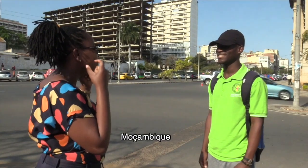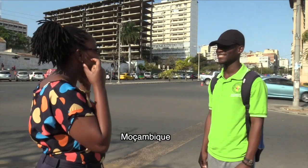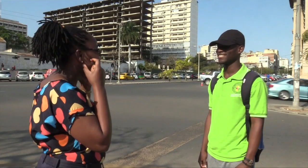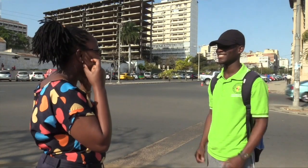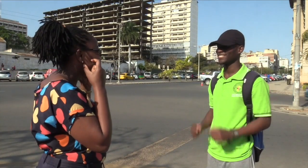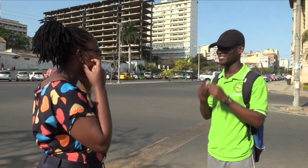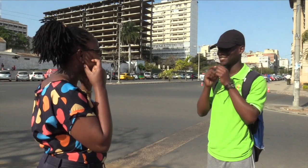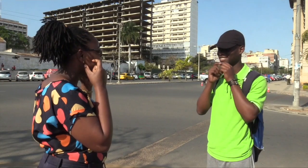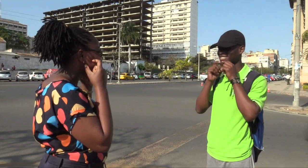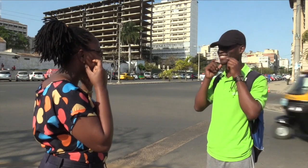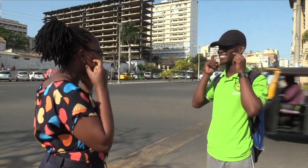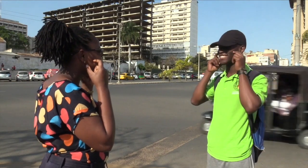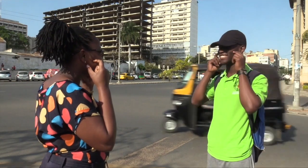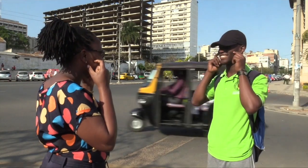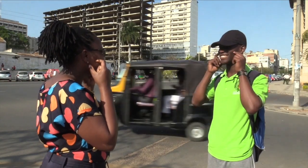Moçambique,